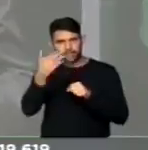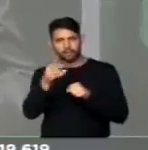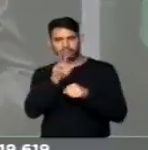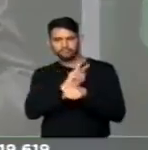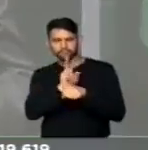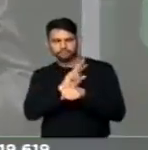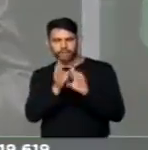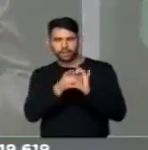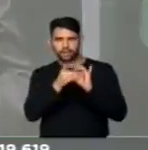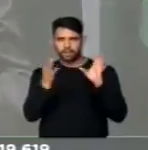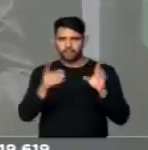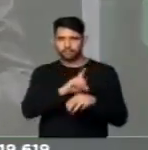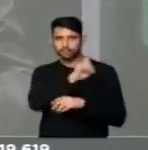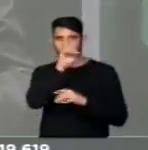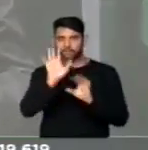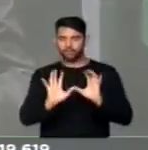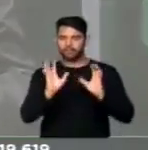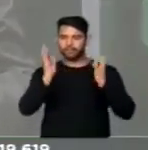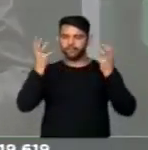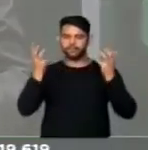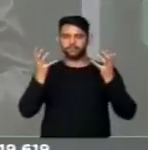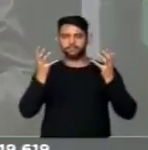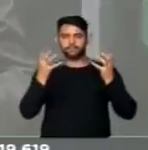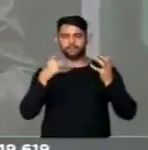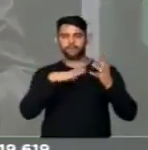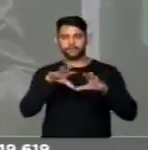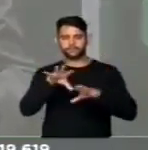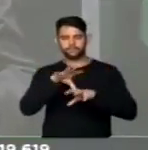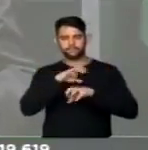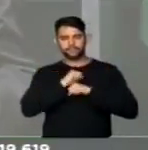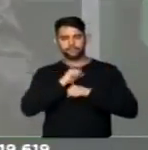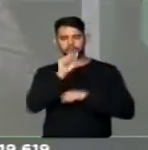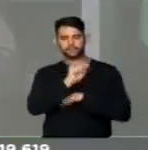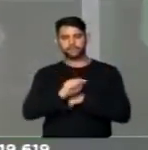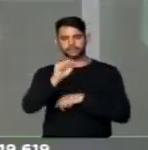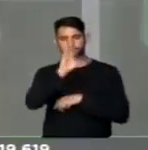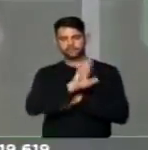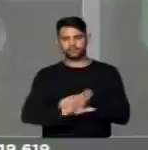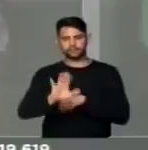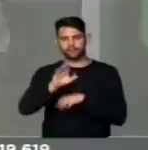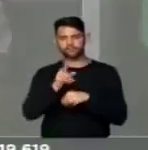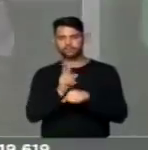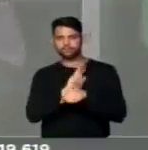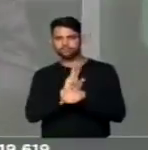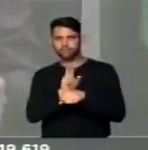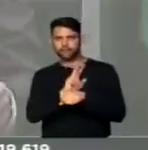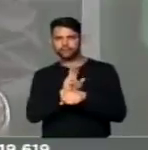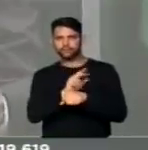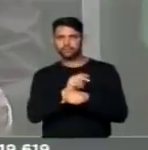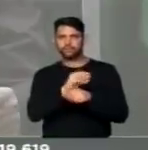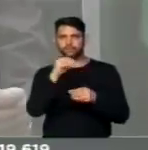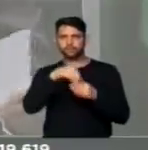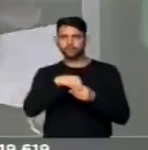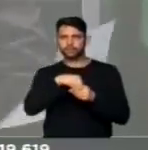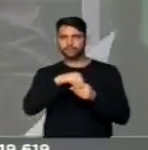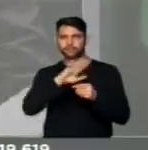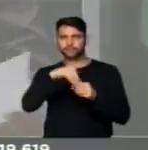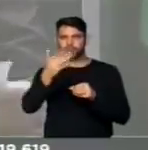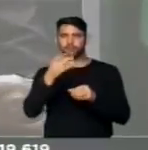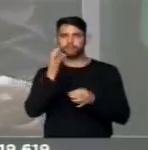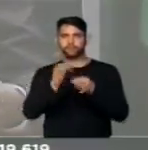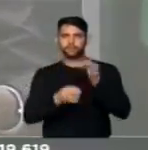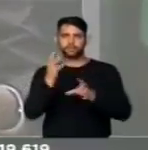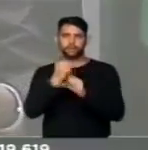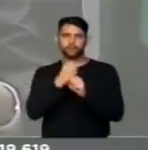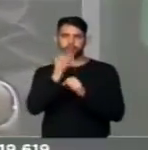autônoma, a data comemorativa foi abraçada pela Associação Nacional de Auditores de Controle Externo dos Tribunais de Contas